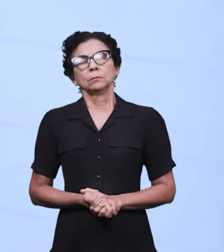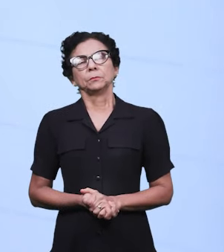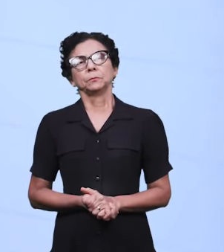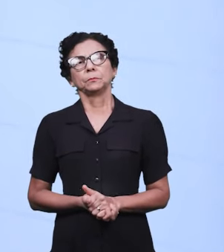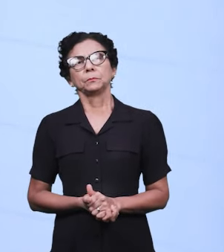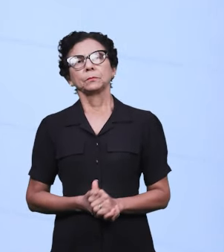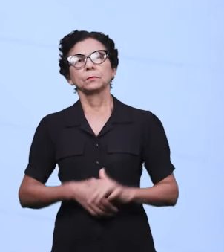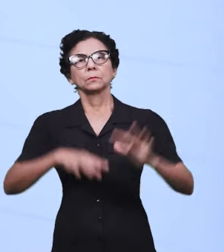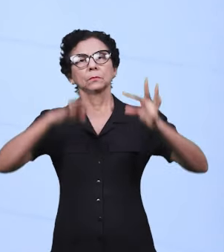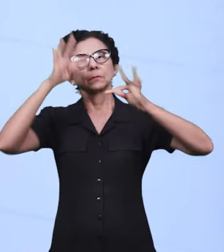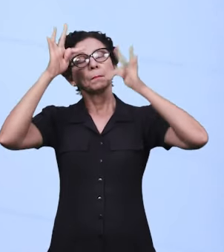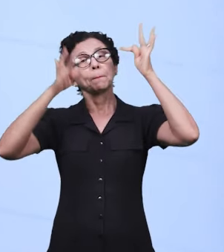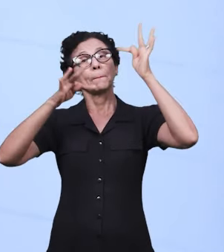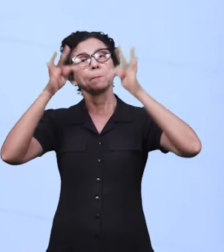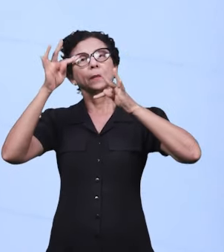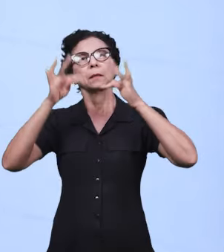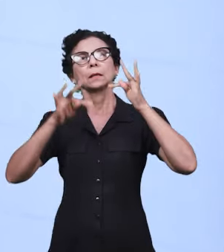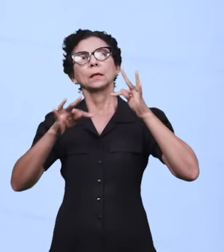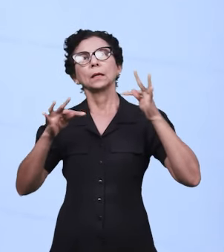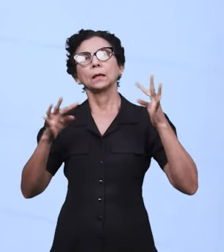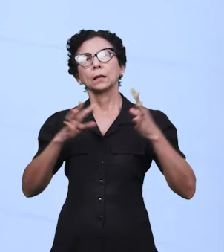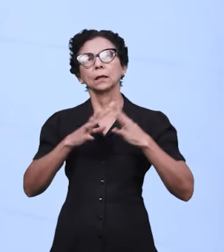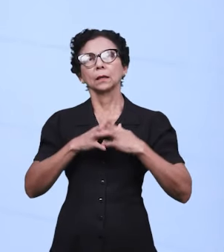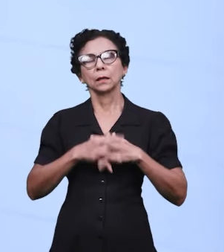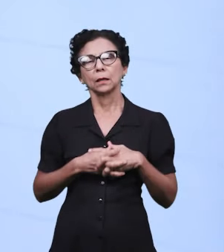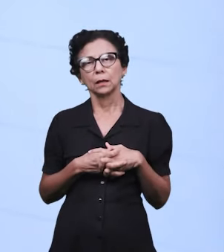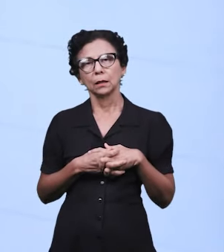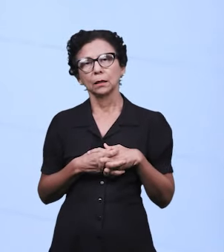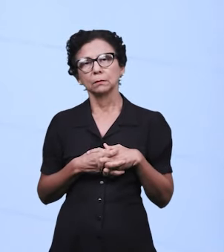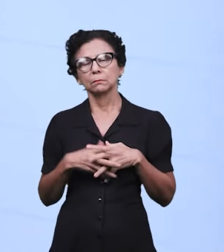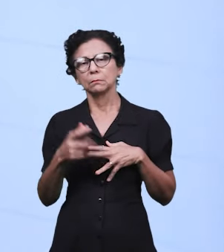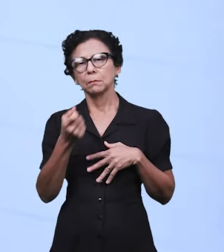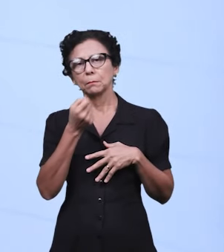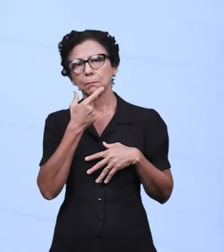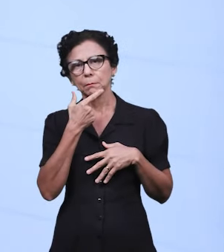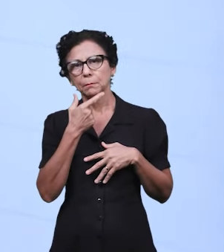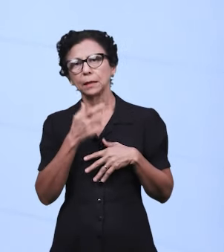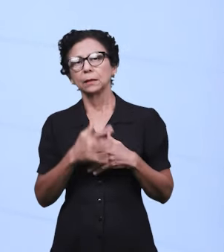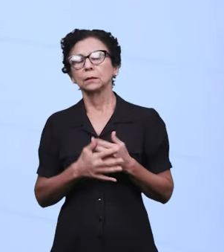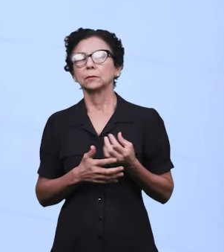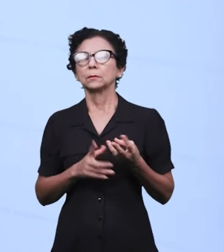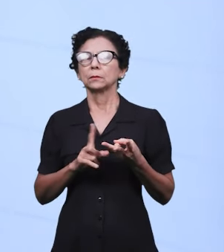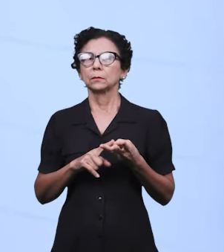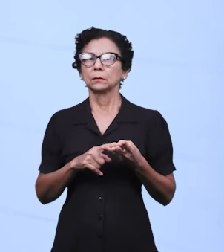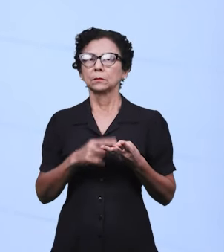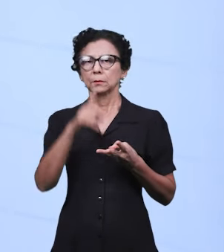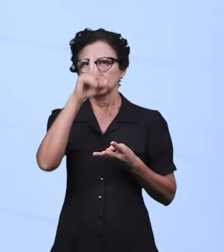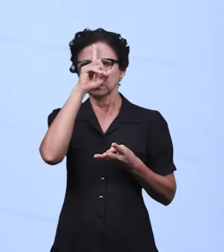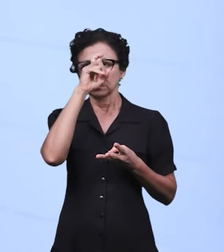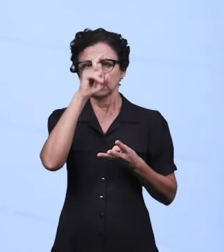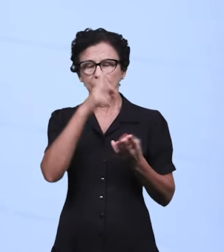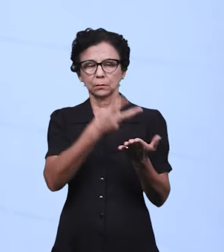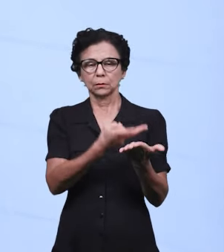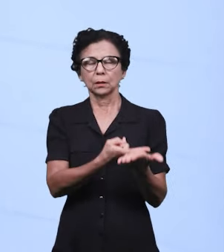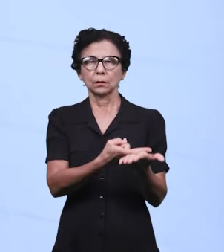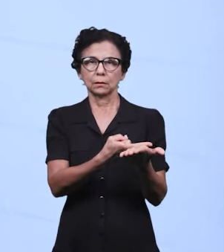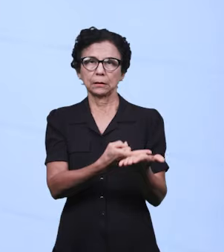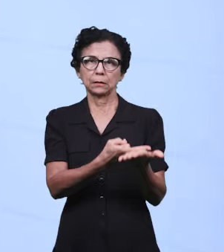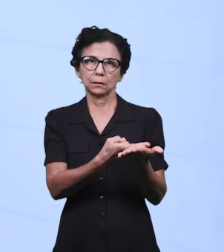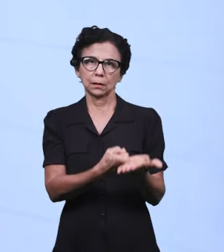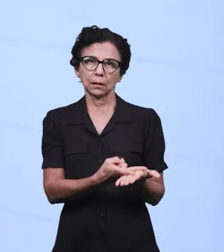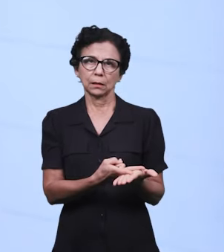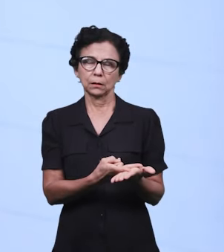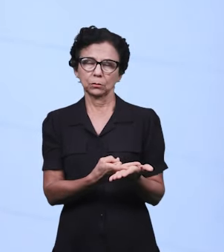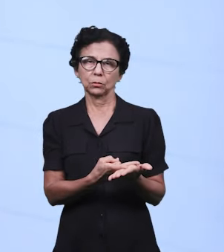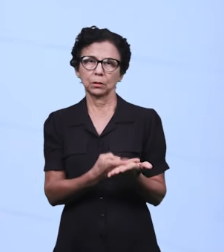tratamento, no fornecimento de medicamento, de internação, como eu disse aqui